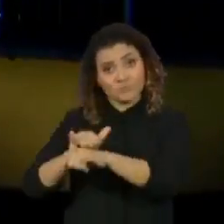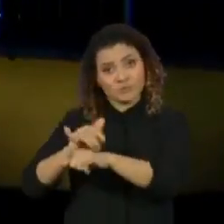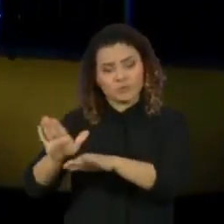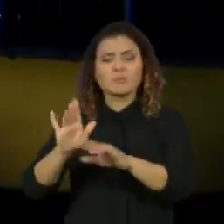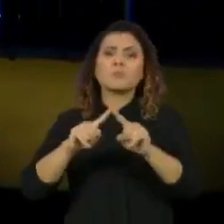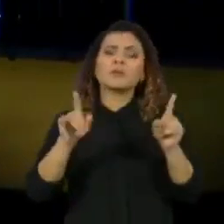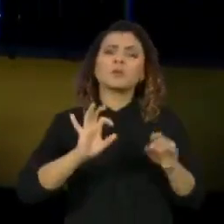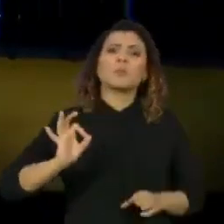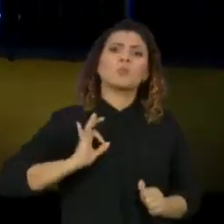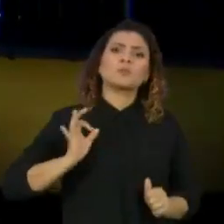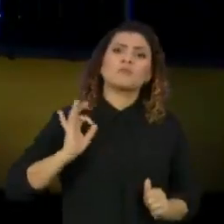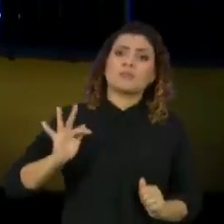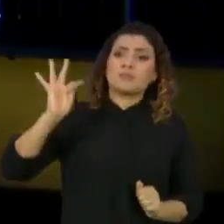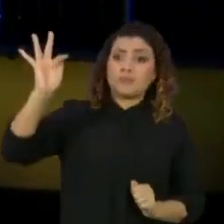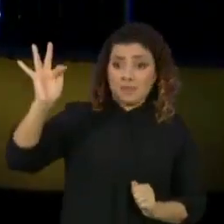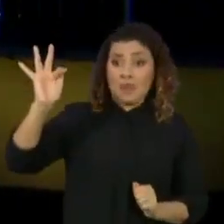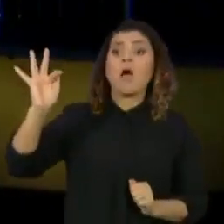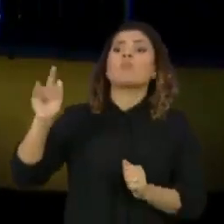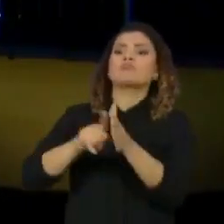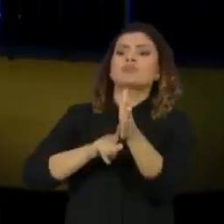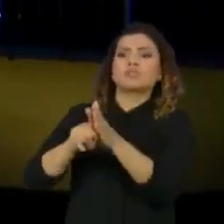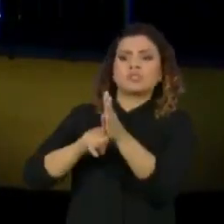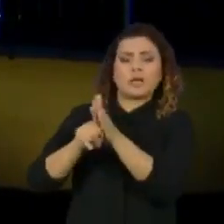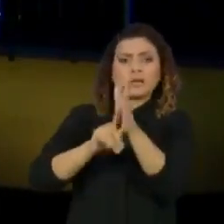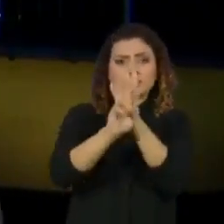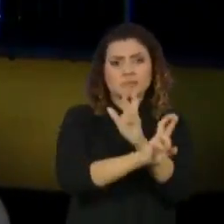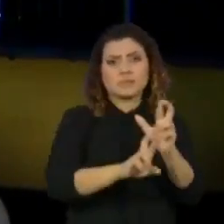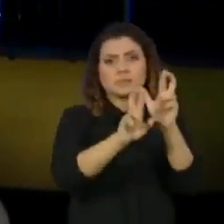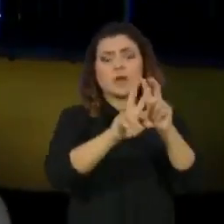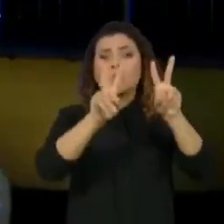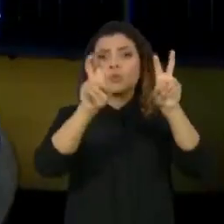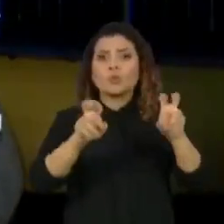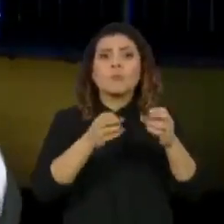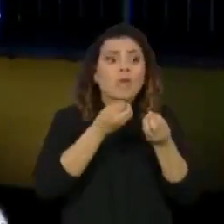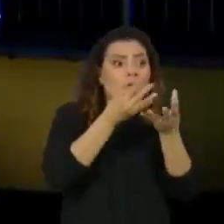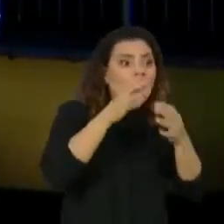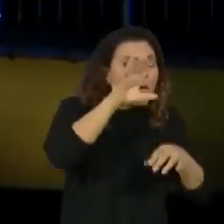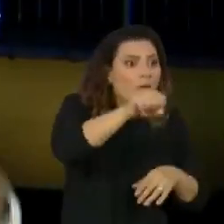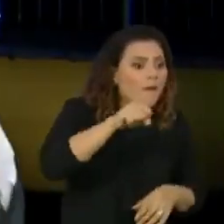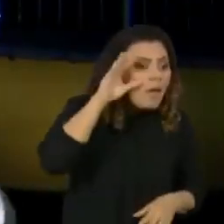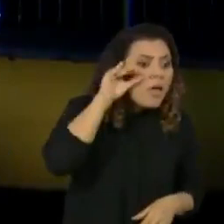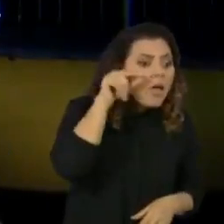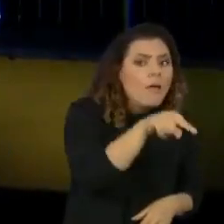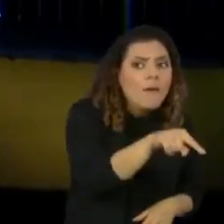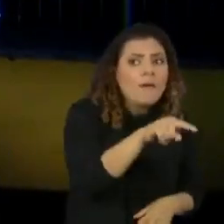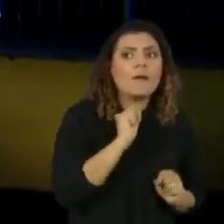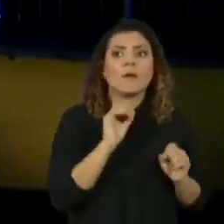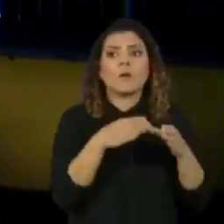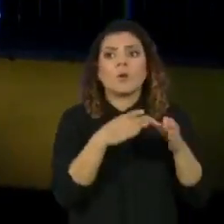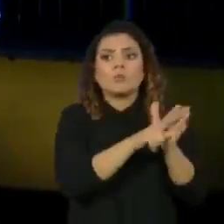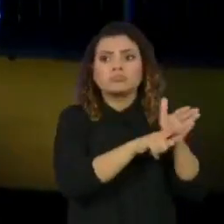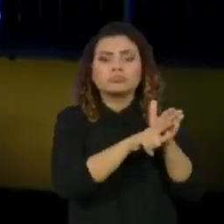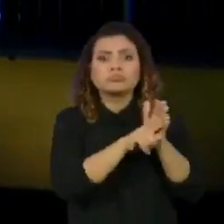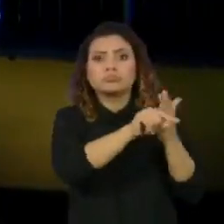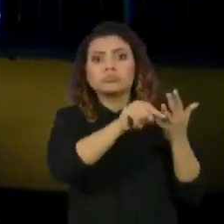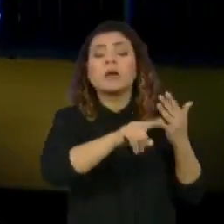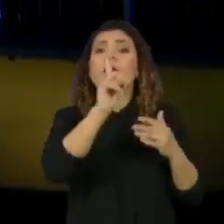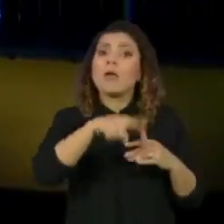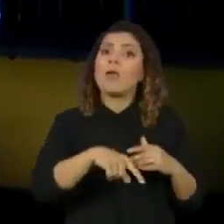Não, Vera, absolutamente. Quando eu fui honrado com a relatoria, eu fiz questão de dizer que nós